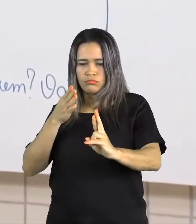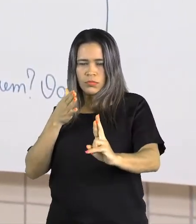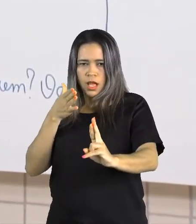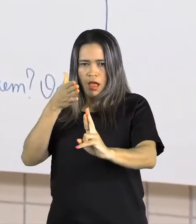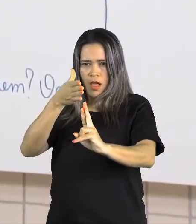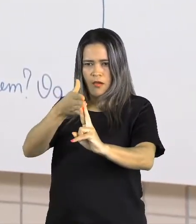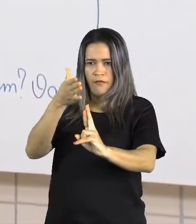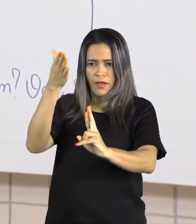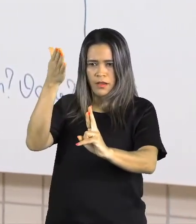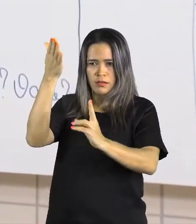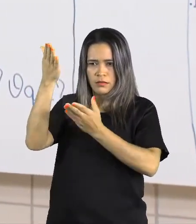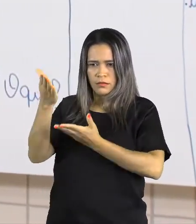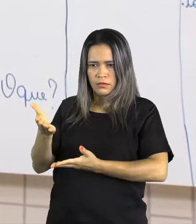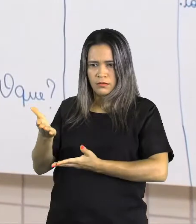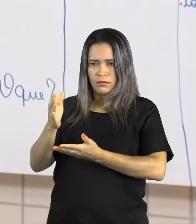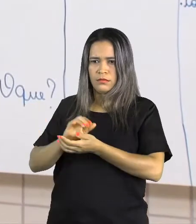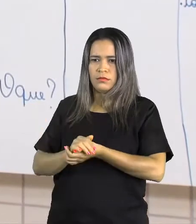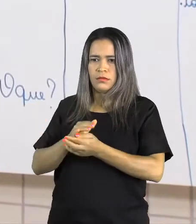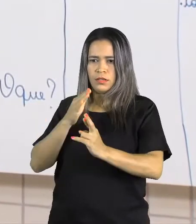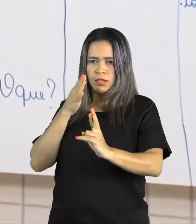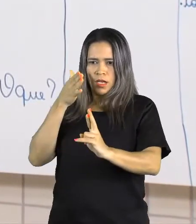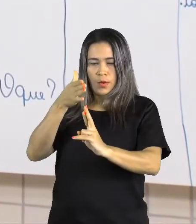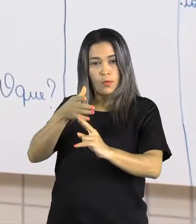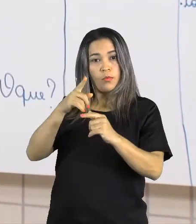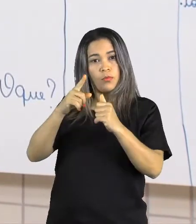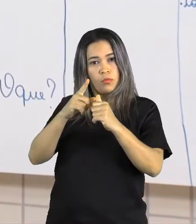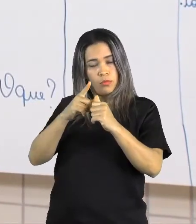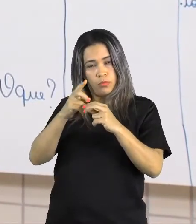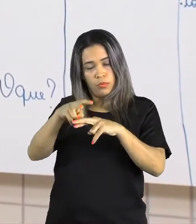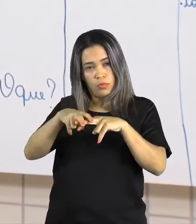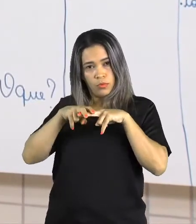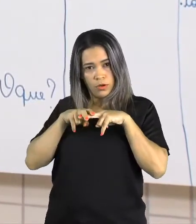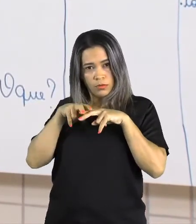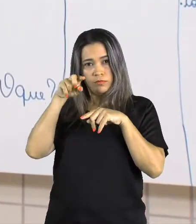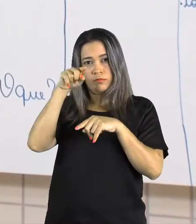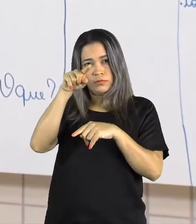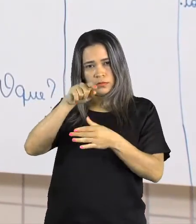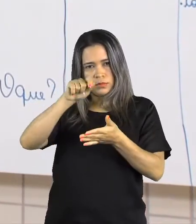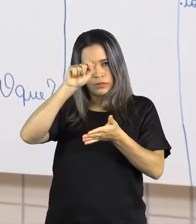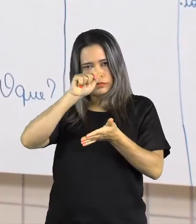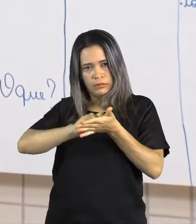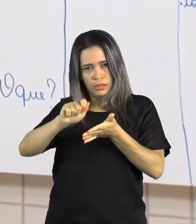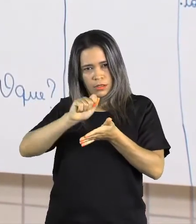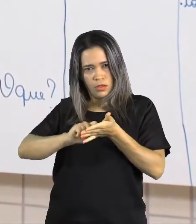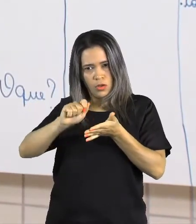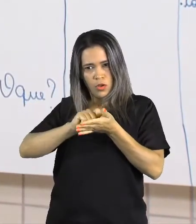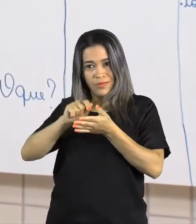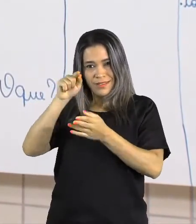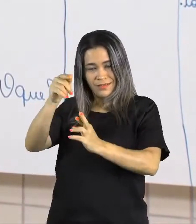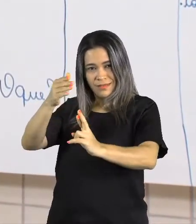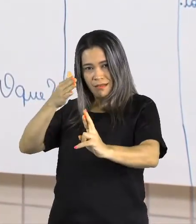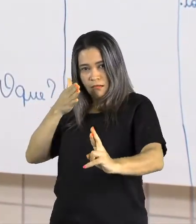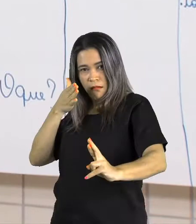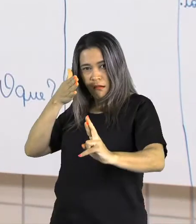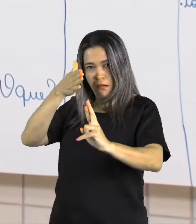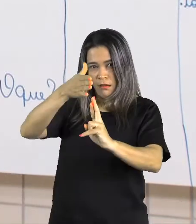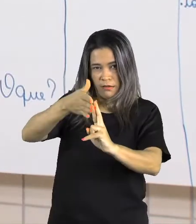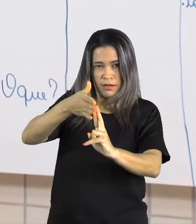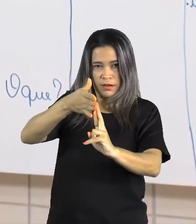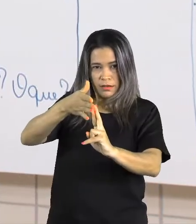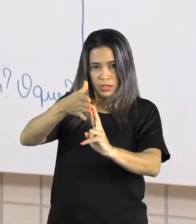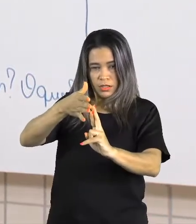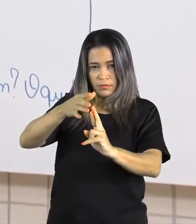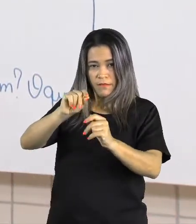estrutura. Por isso, o interessante de você anotar isso aqui, porque esta é a base que te leva a fazer todos os outros,